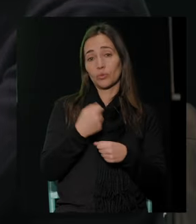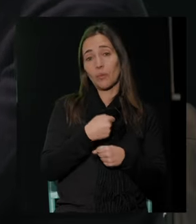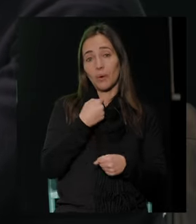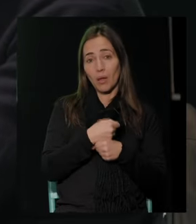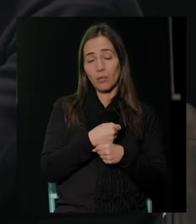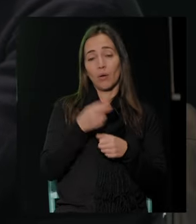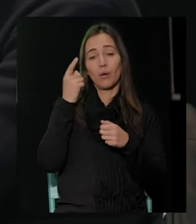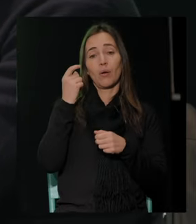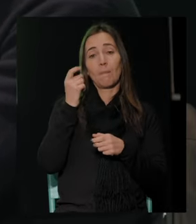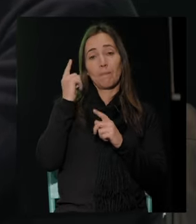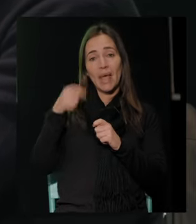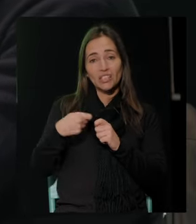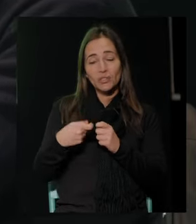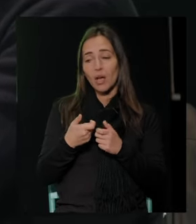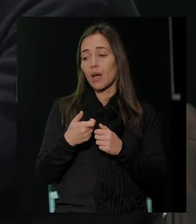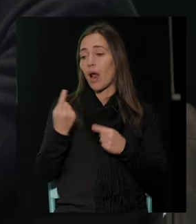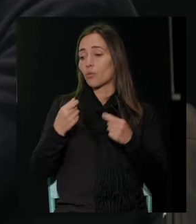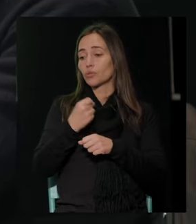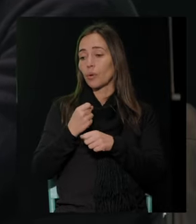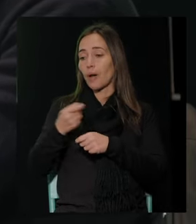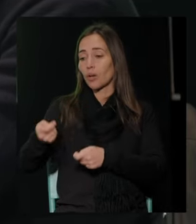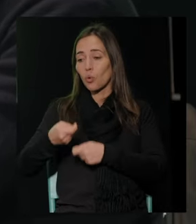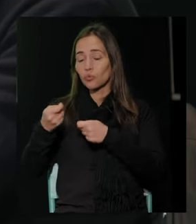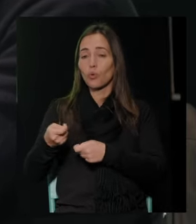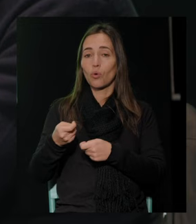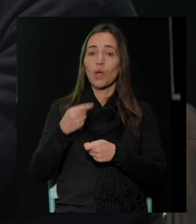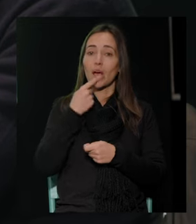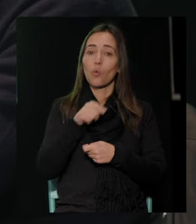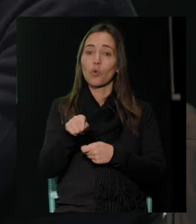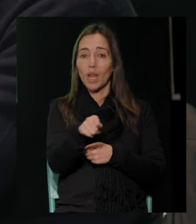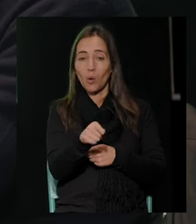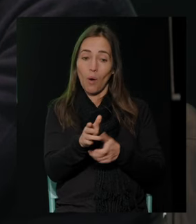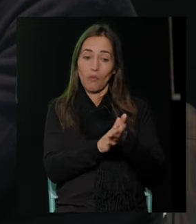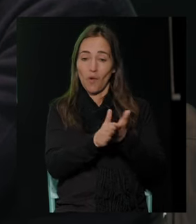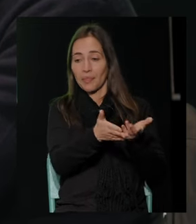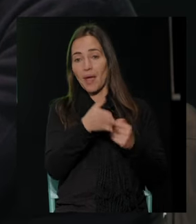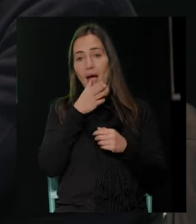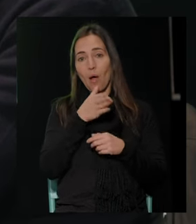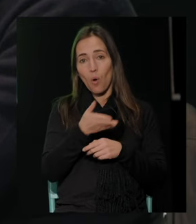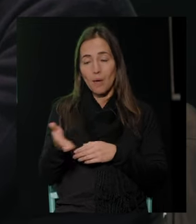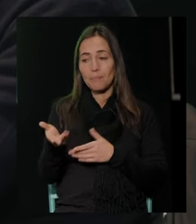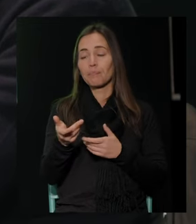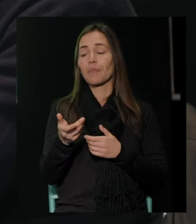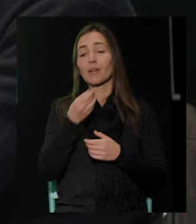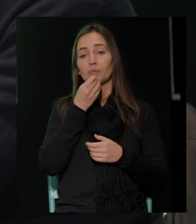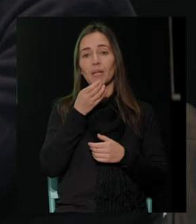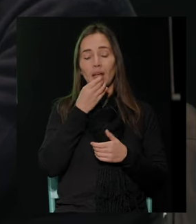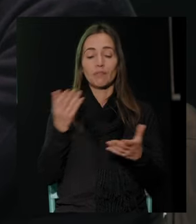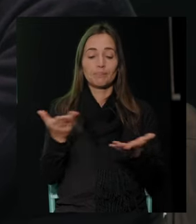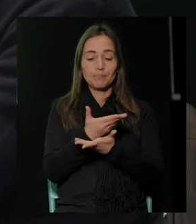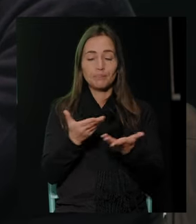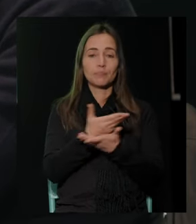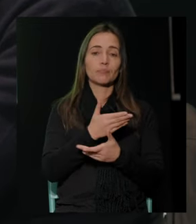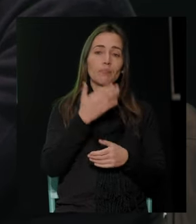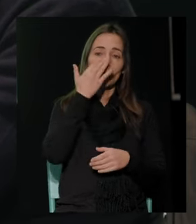eram pescadores ou trabalhavam na agricultura e usavam o rio, explicavam. E esta simbiose dos mais velhos com os mais